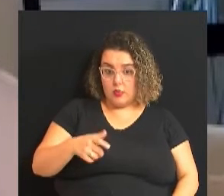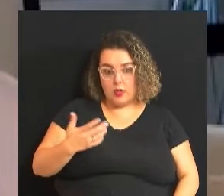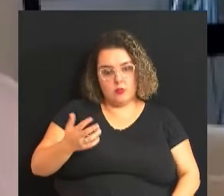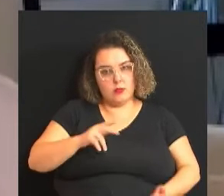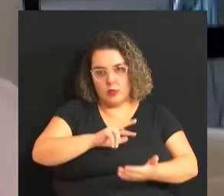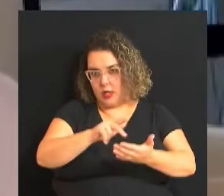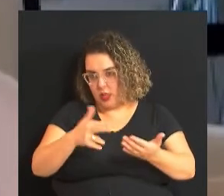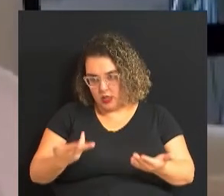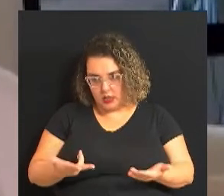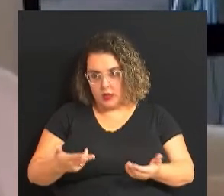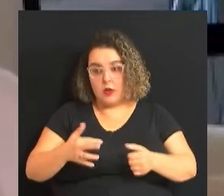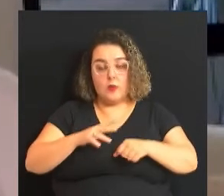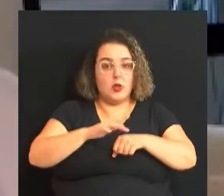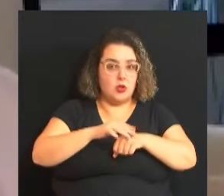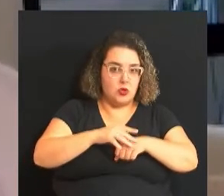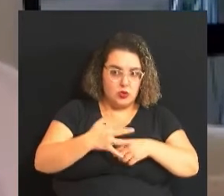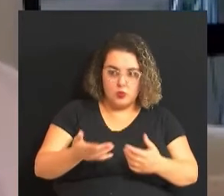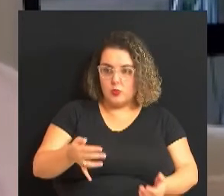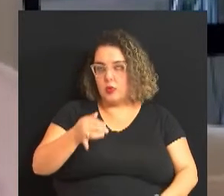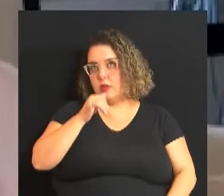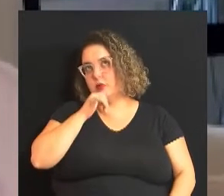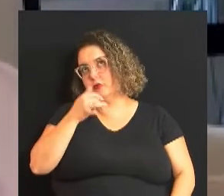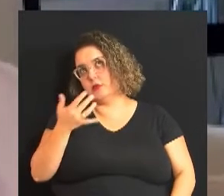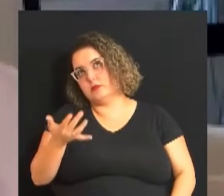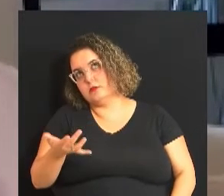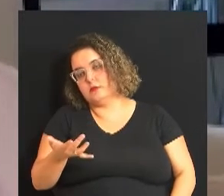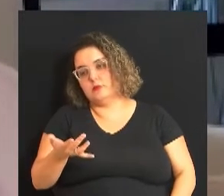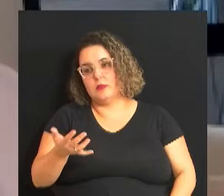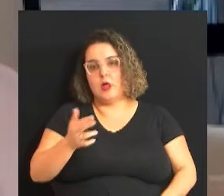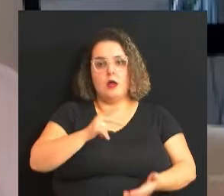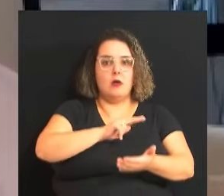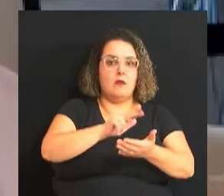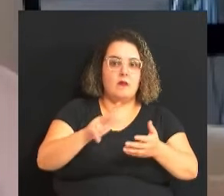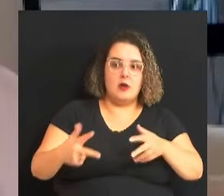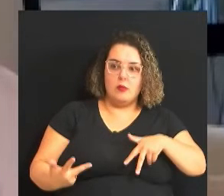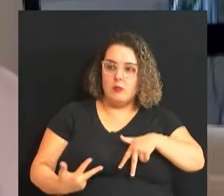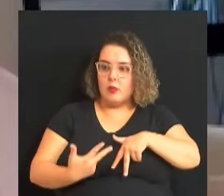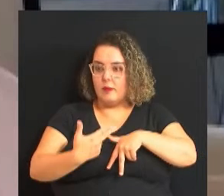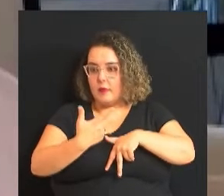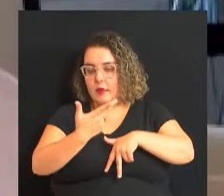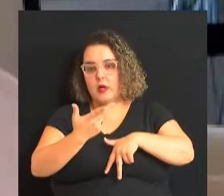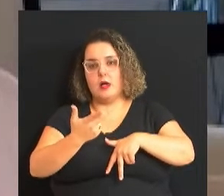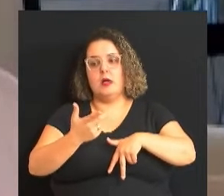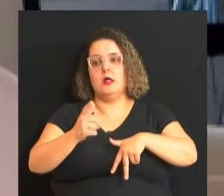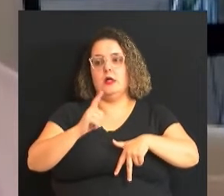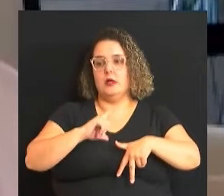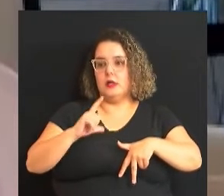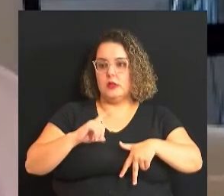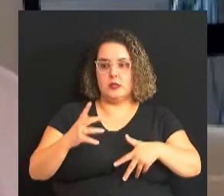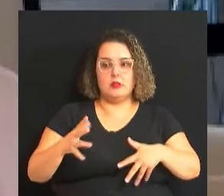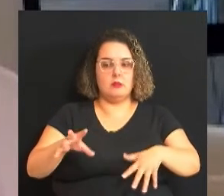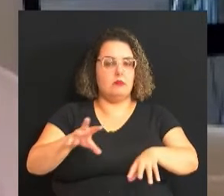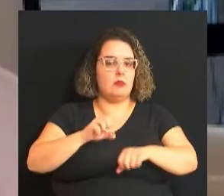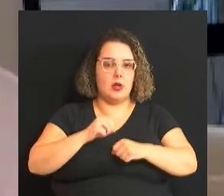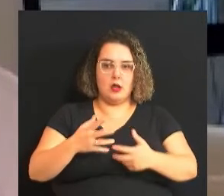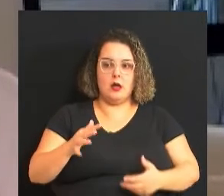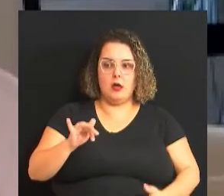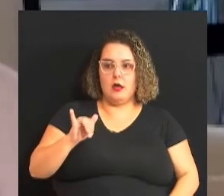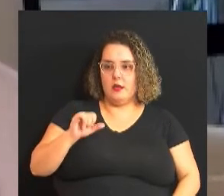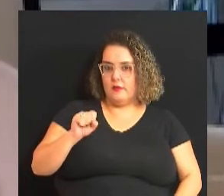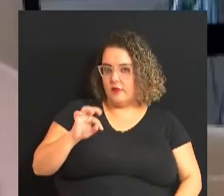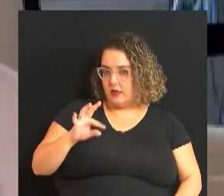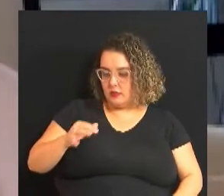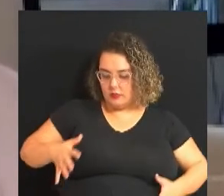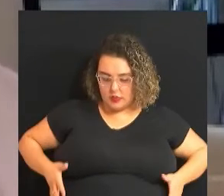de doença, por exemplo, várias operações que geram uma série de aderências, fístulas